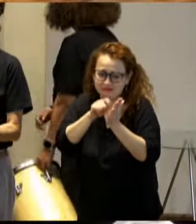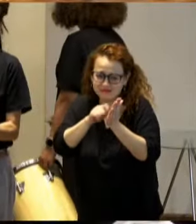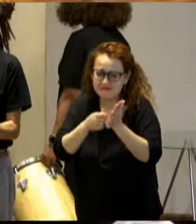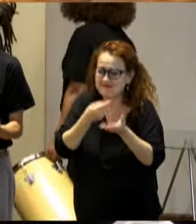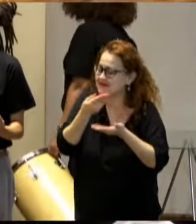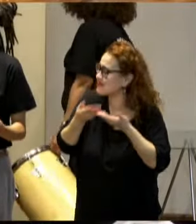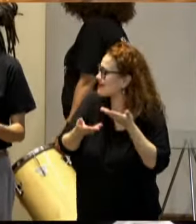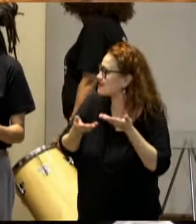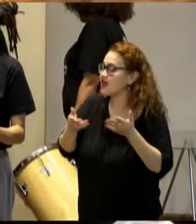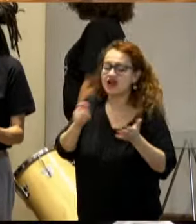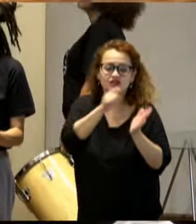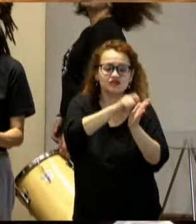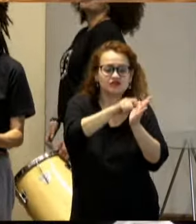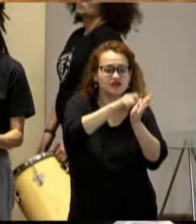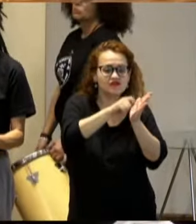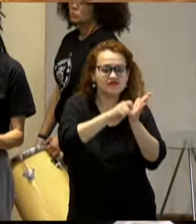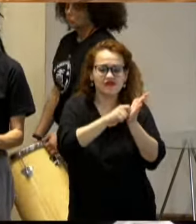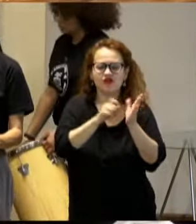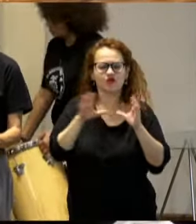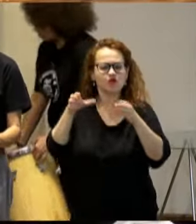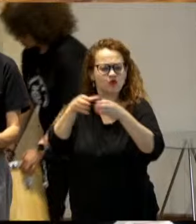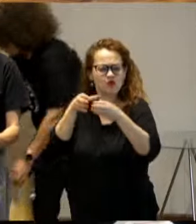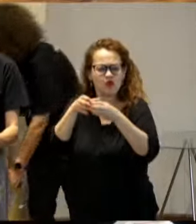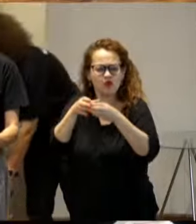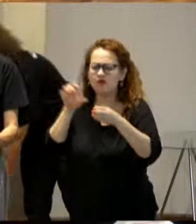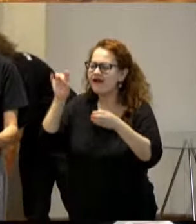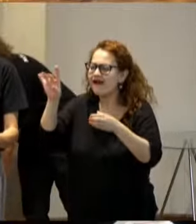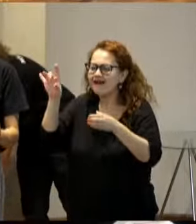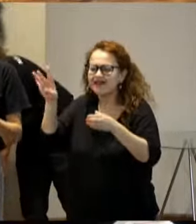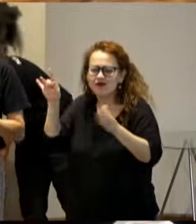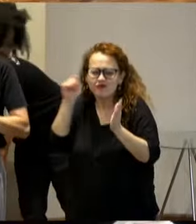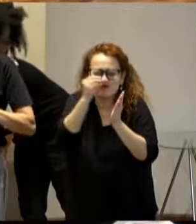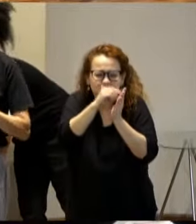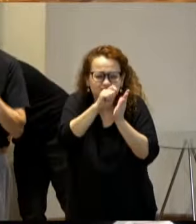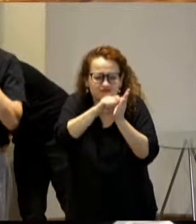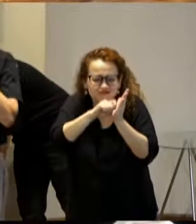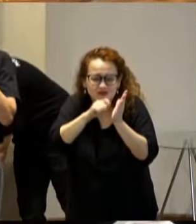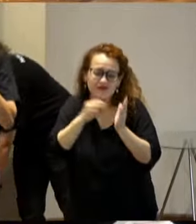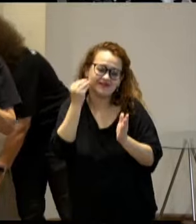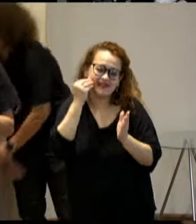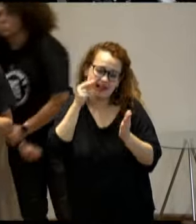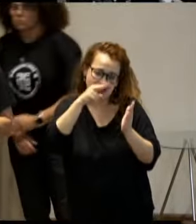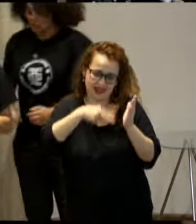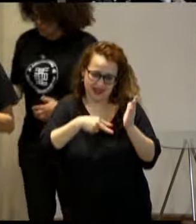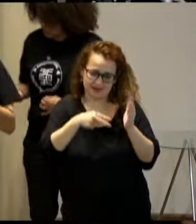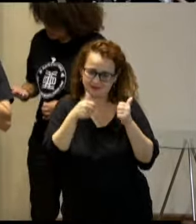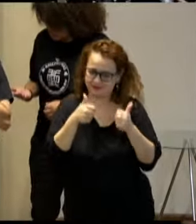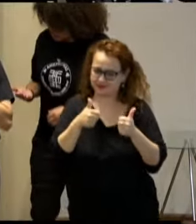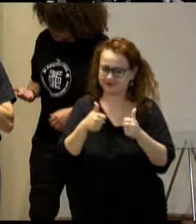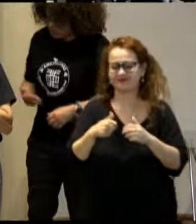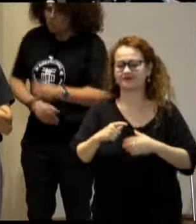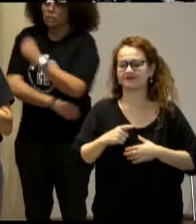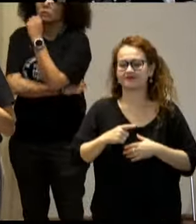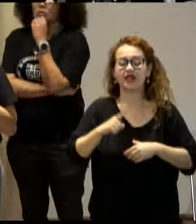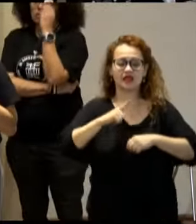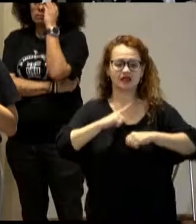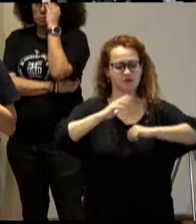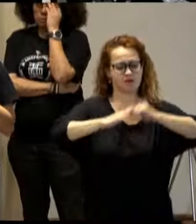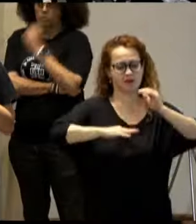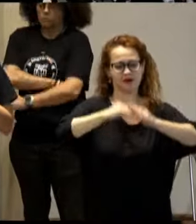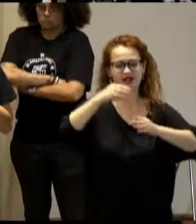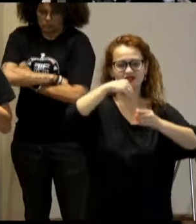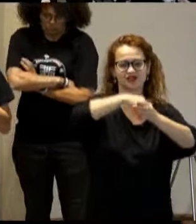Mas a gente escreveu a muitas mãos aqui uma coisinha. Vou tentar ler, tá? Tem uma prática na